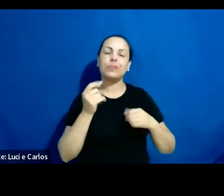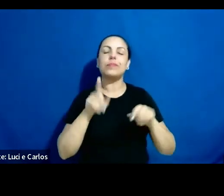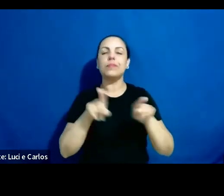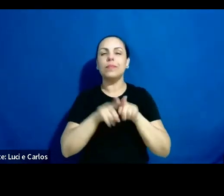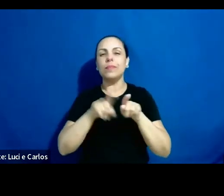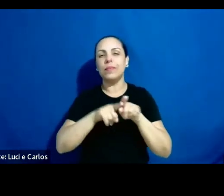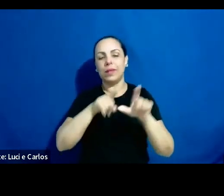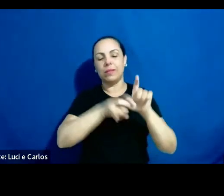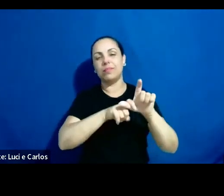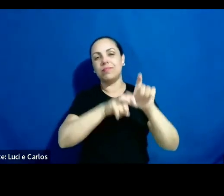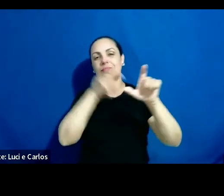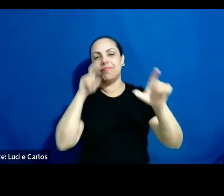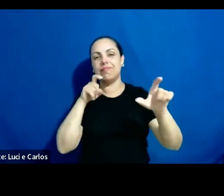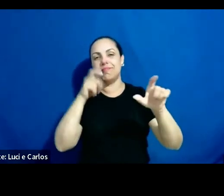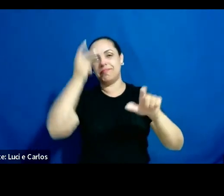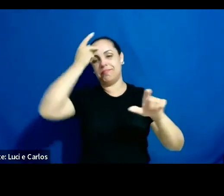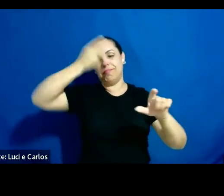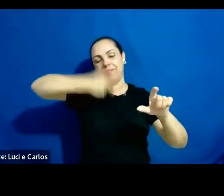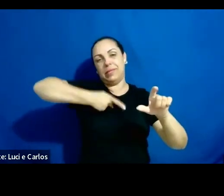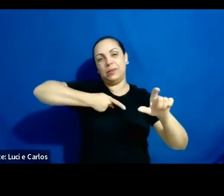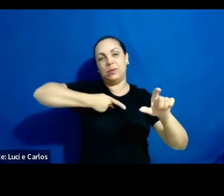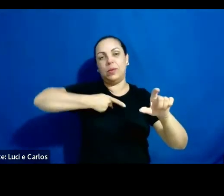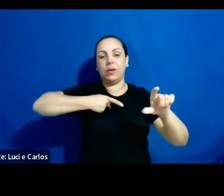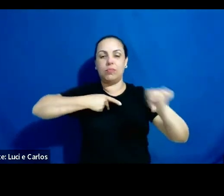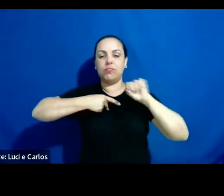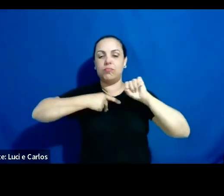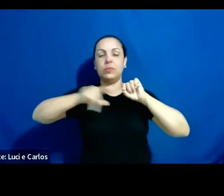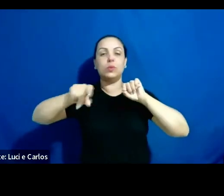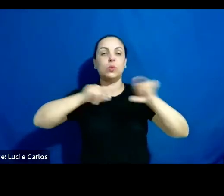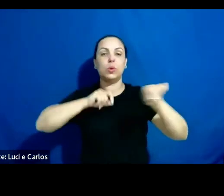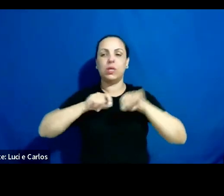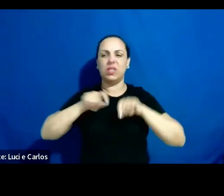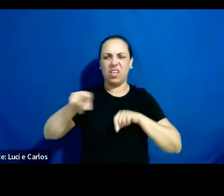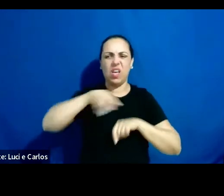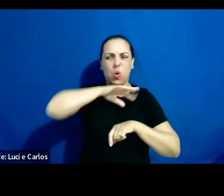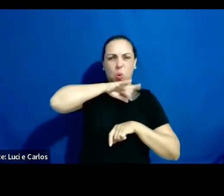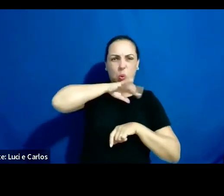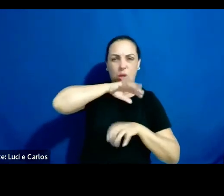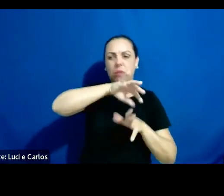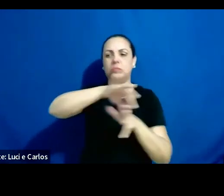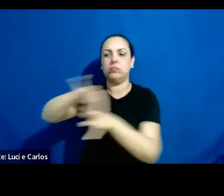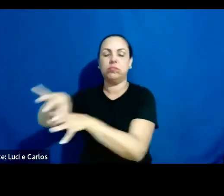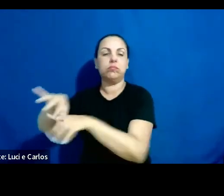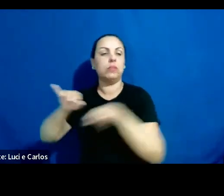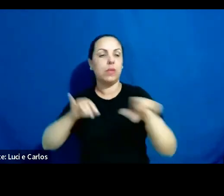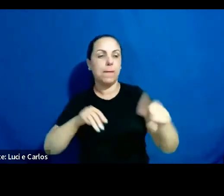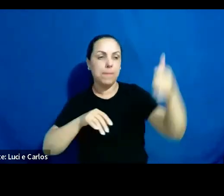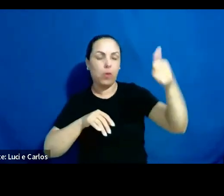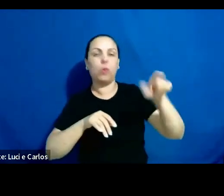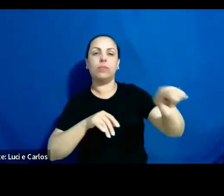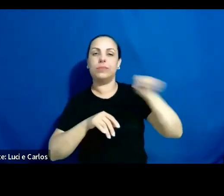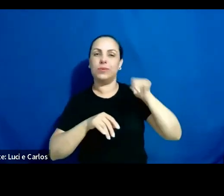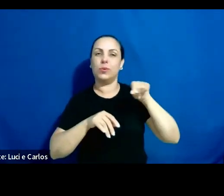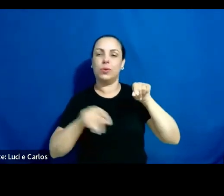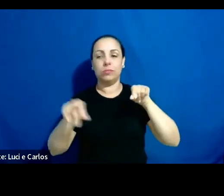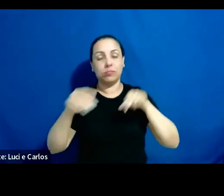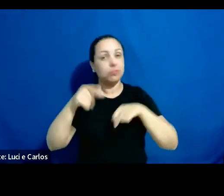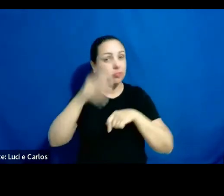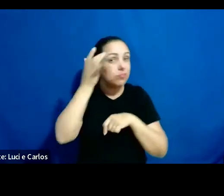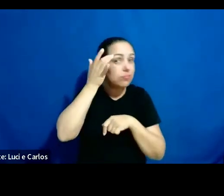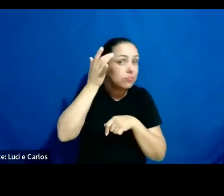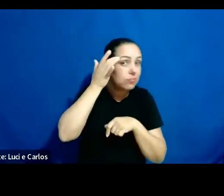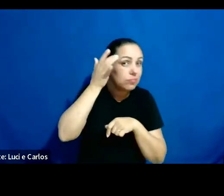faz mal, não vou comer. Isso faz bem, eu uso, tá certo? Quarto